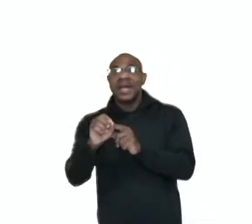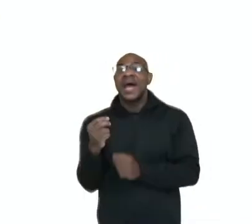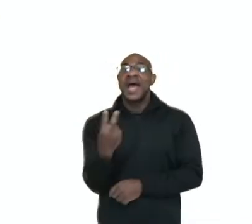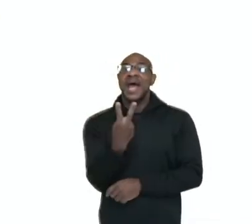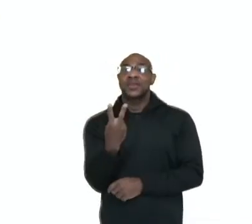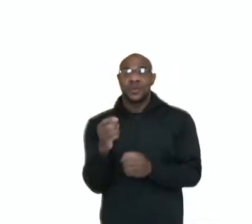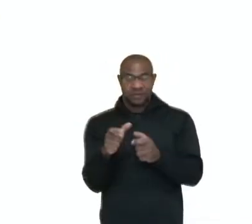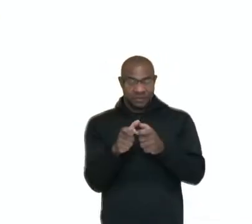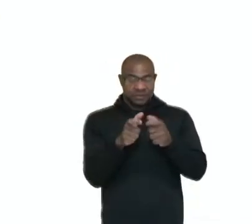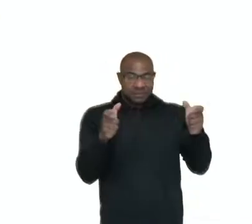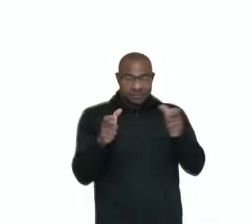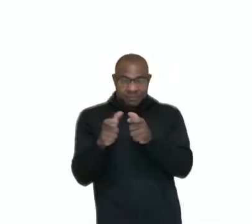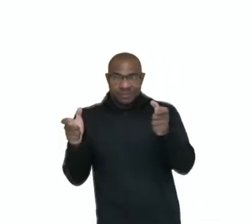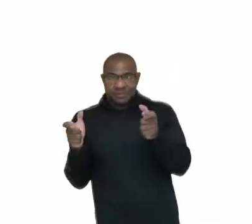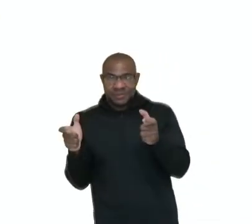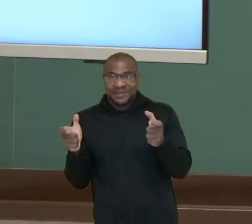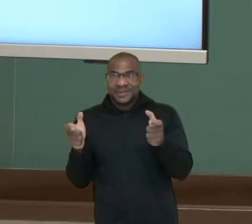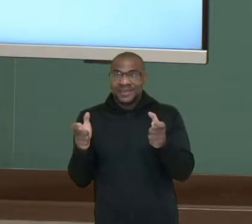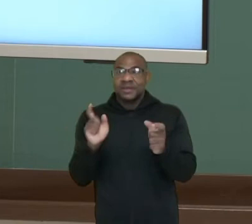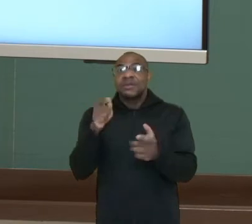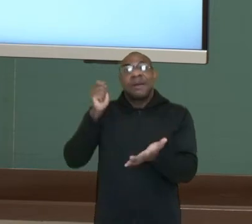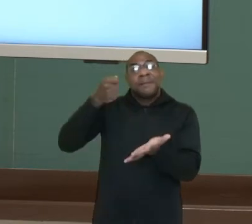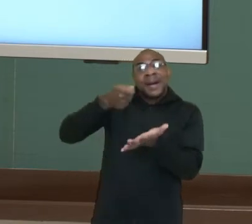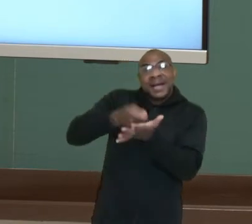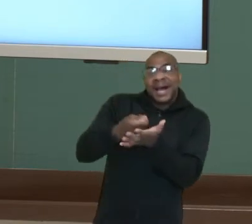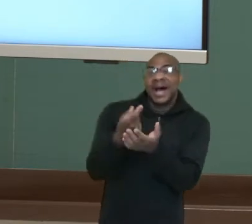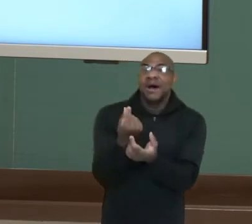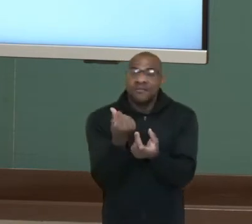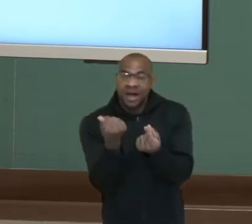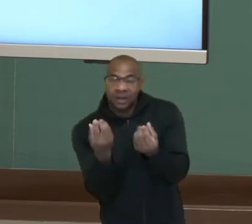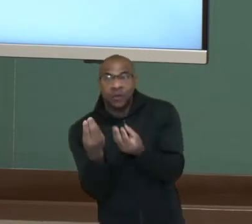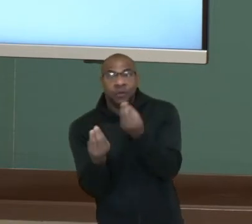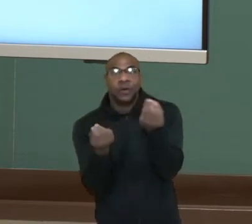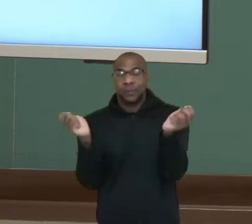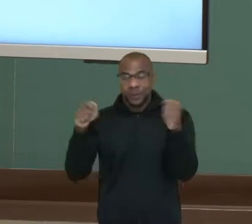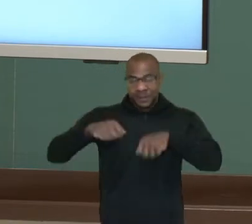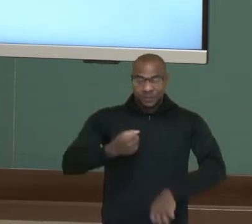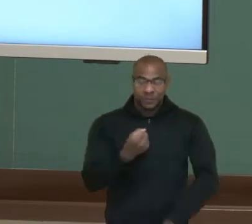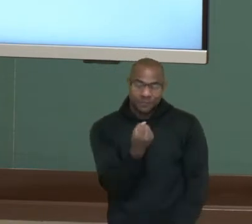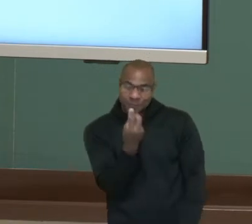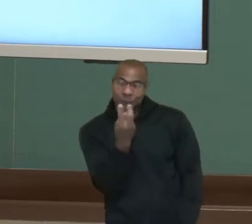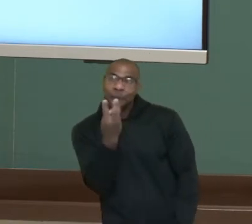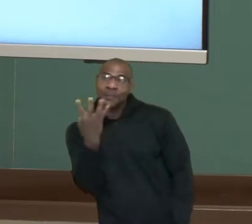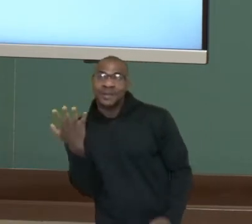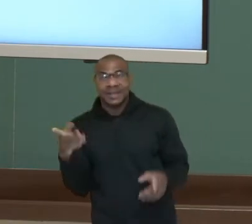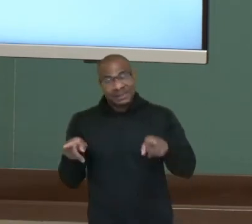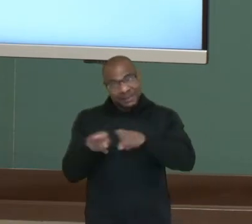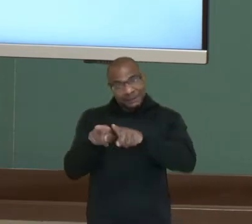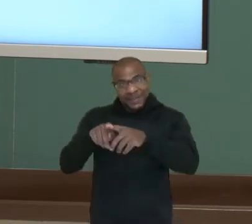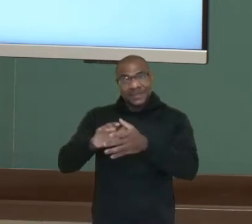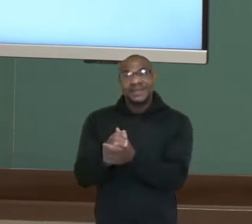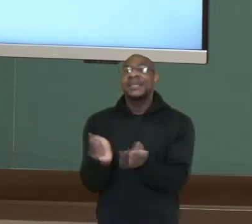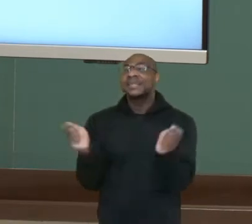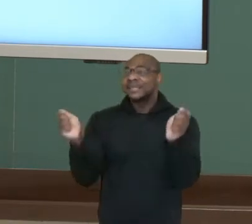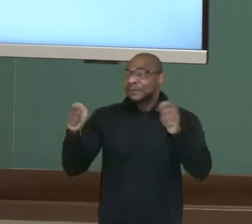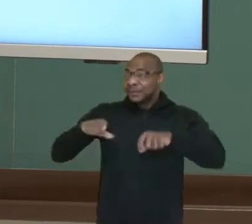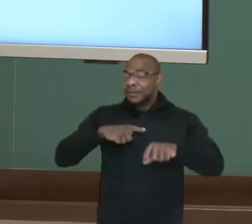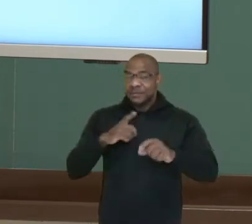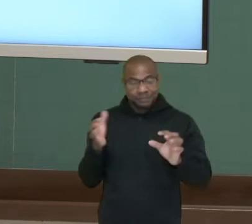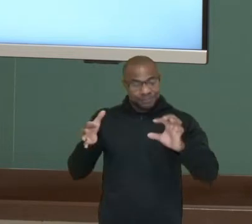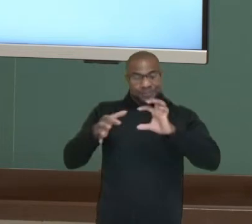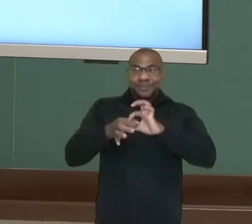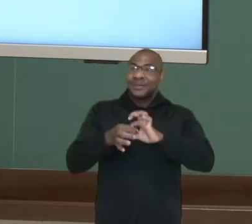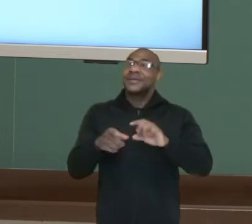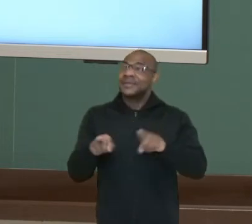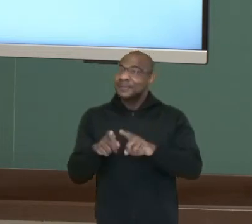aquilo que nós podemos medir, que nós podemos mensurar, contar, na qual uma está em função da outra. Existe, então,